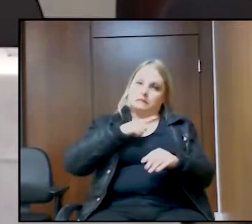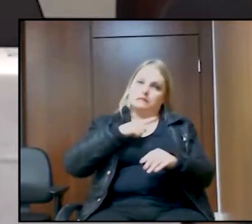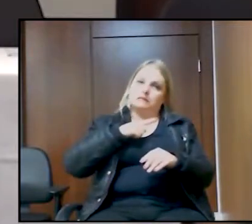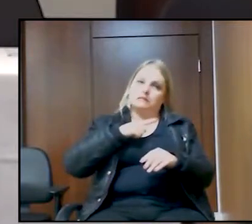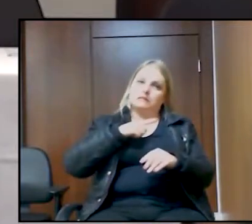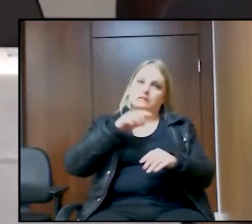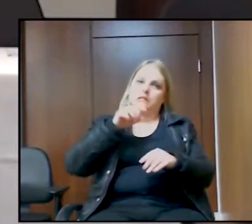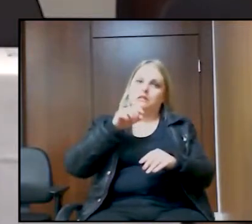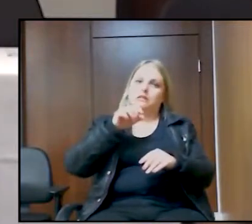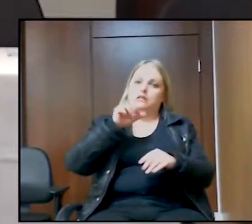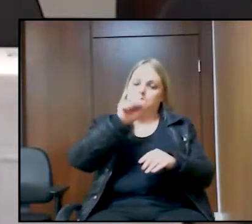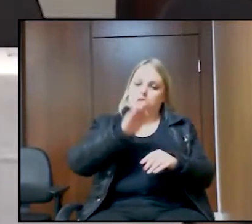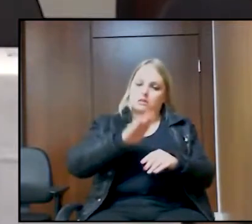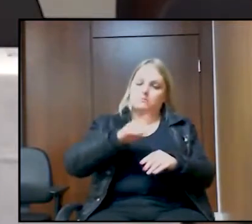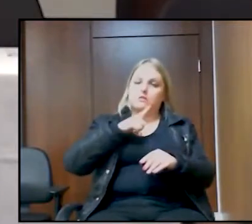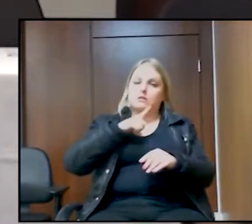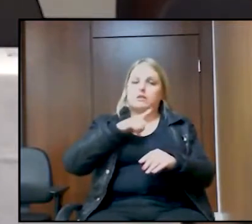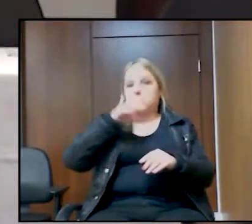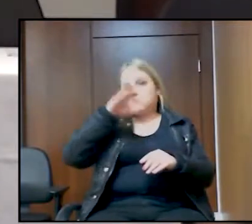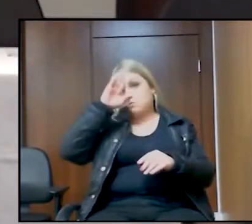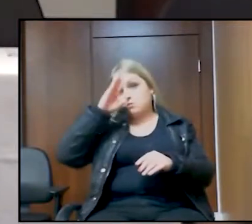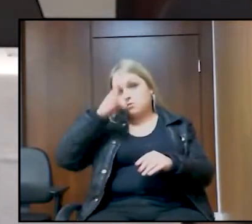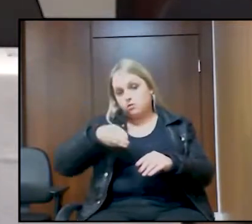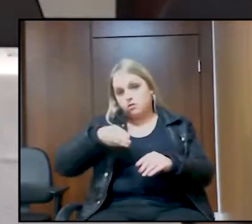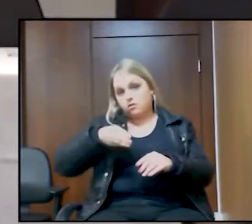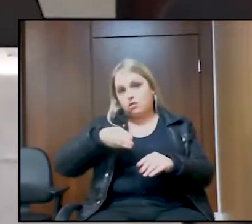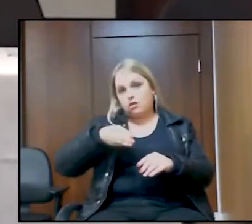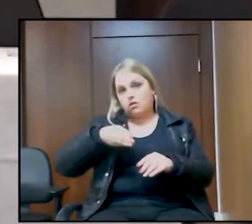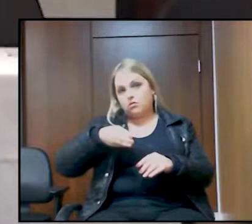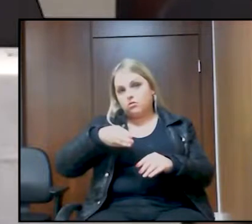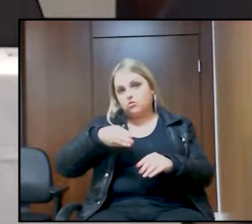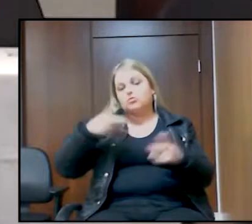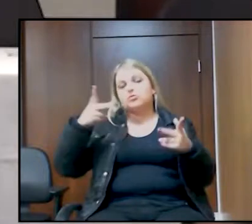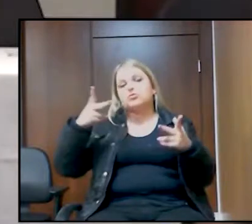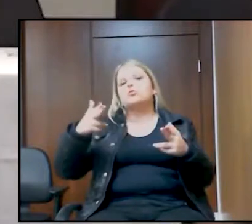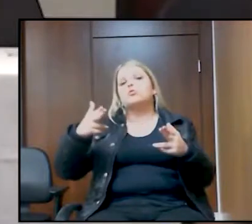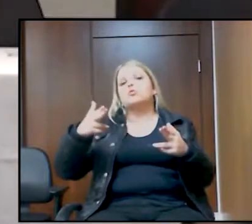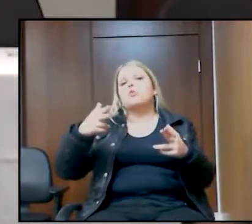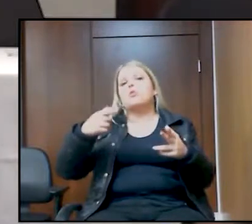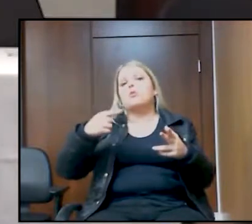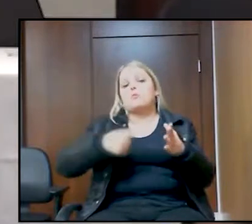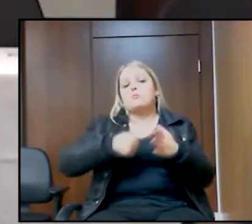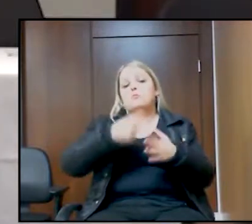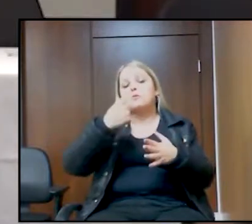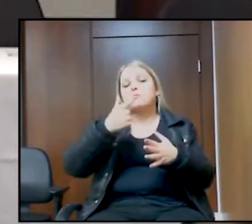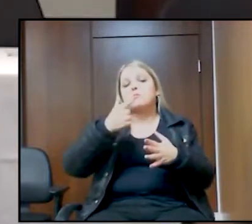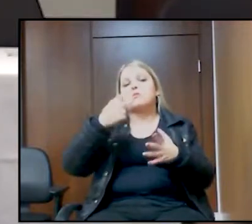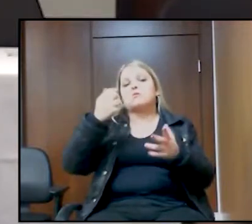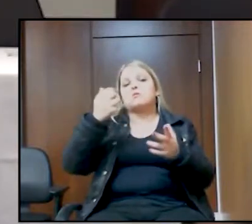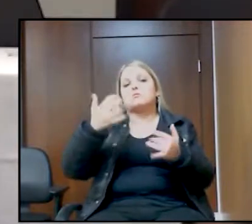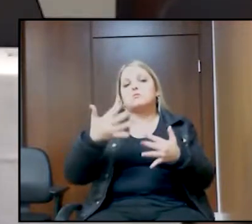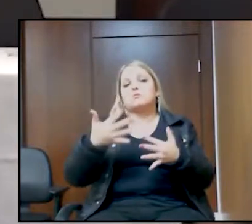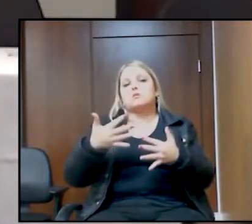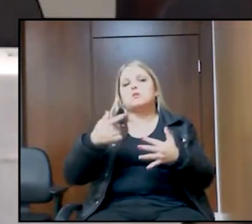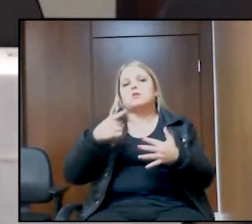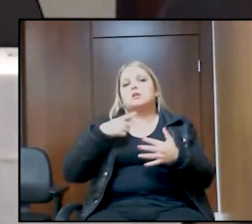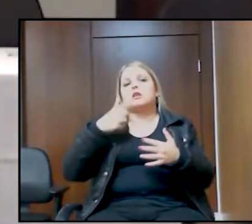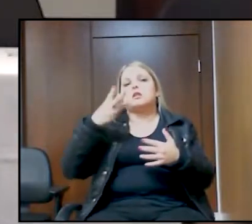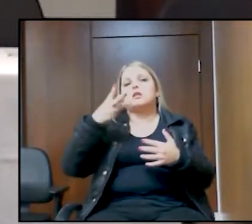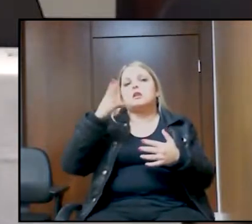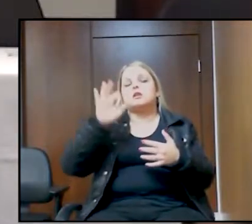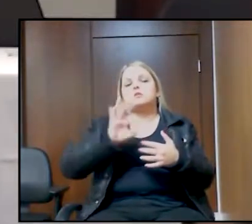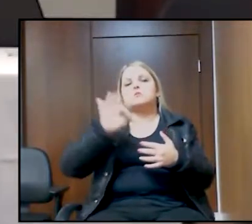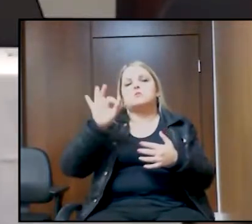B, que haverá prioridade, né, conforme disposto no inciso 1º, de